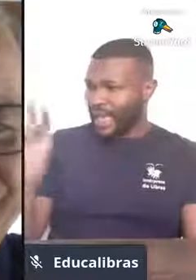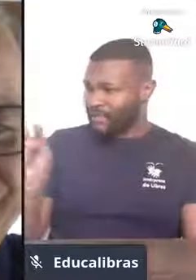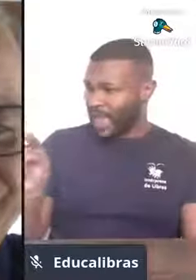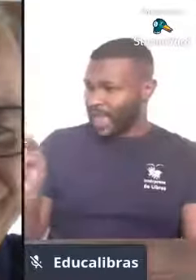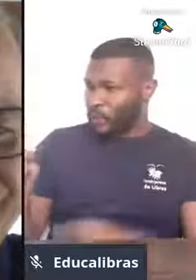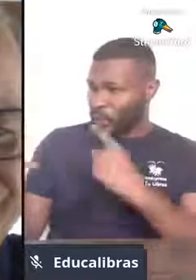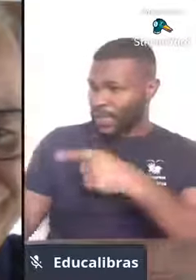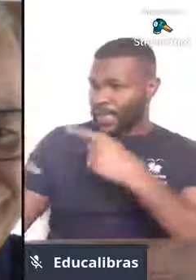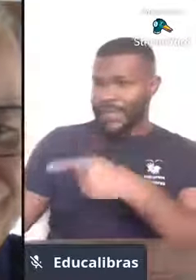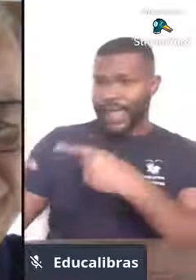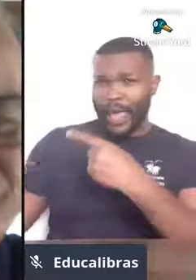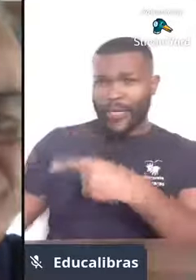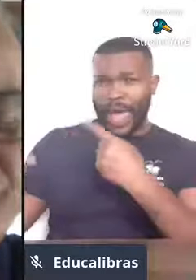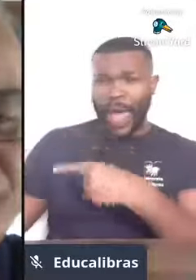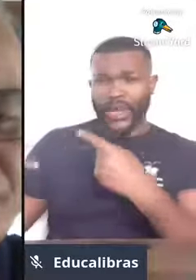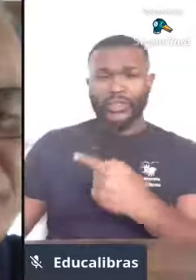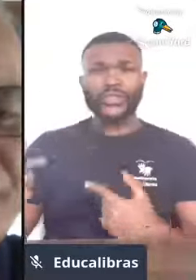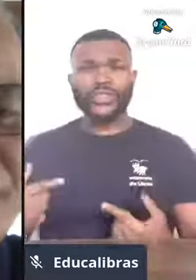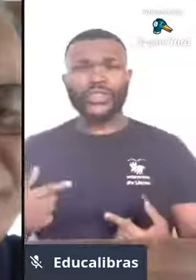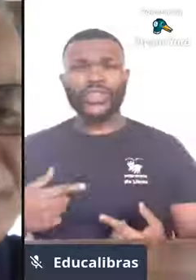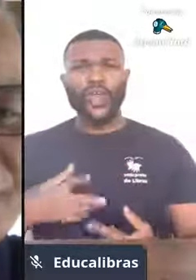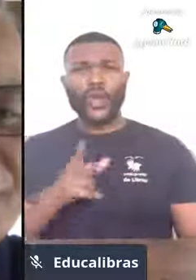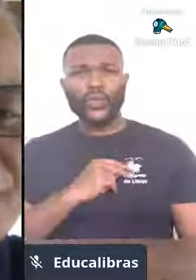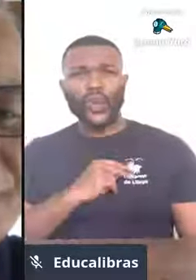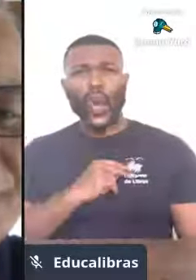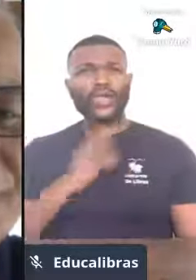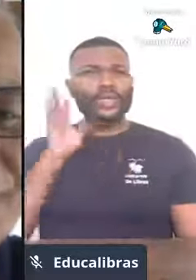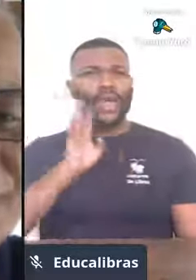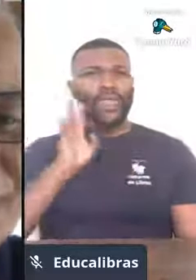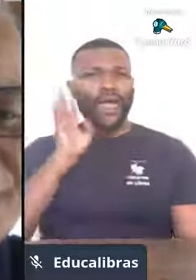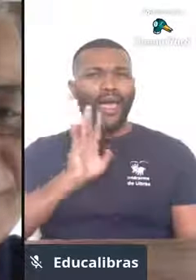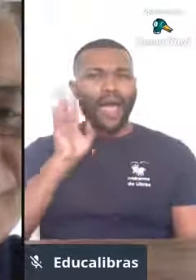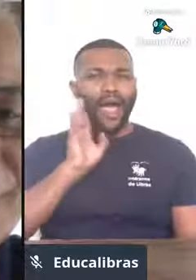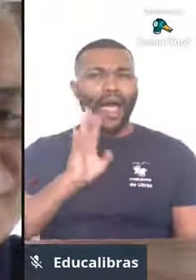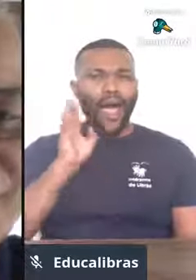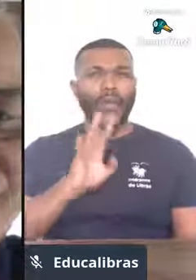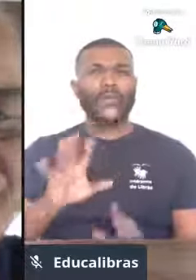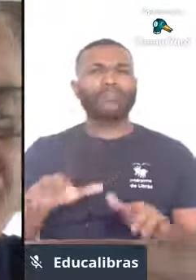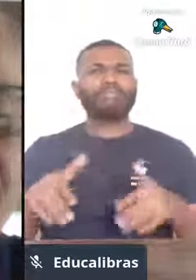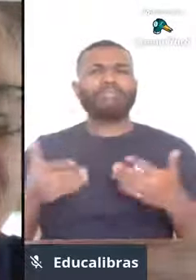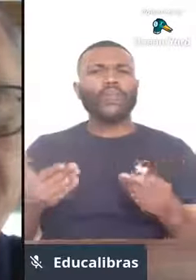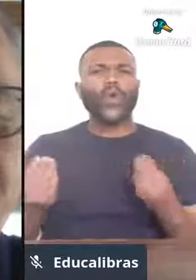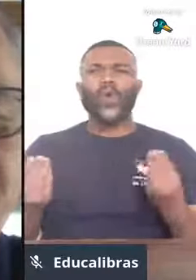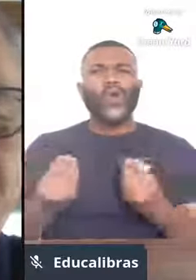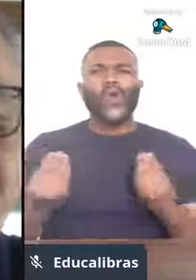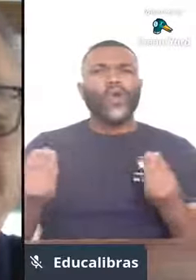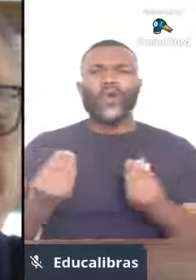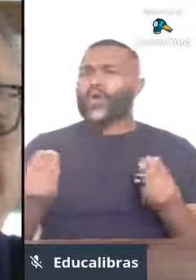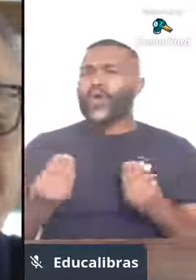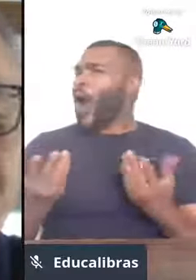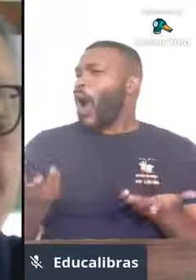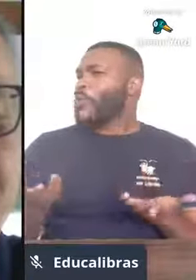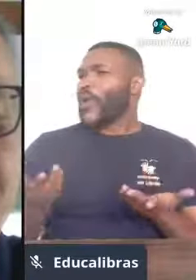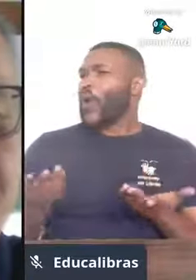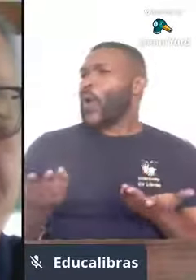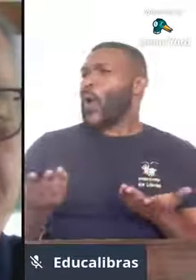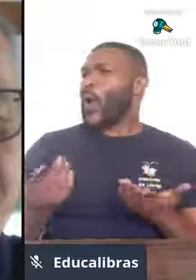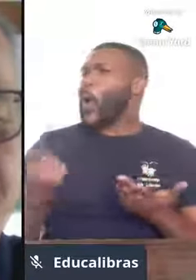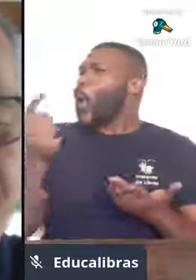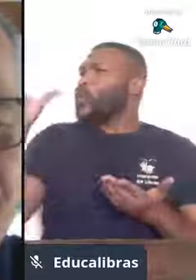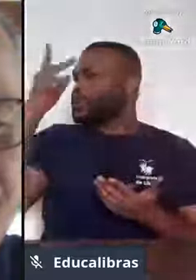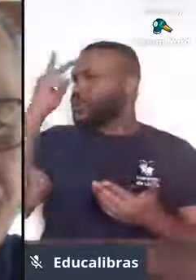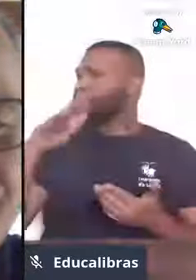debate, ouviu isso e falou, putz, que legal. Daí, como é que entram aí nesse cenário os outros atores?